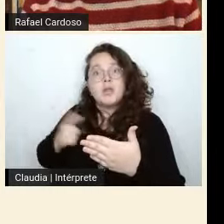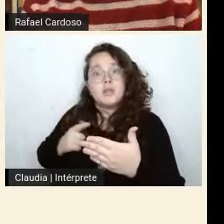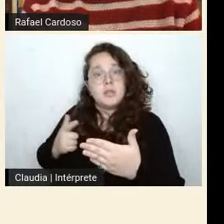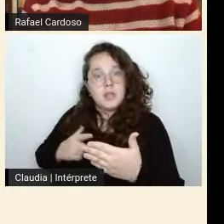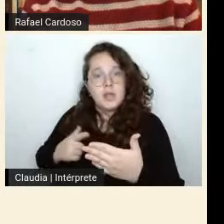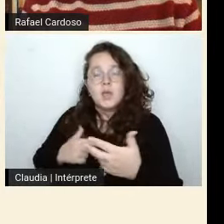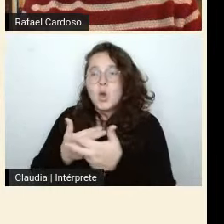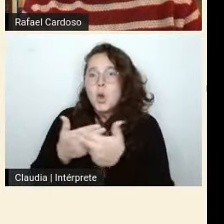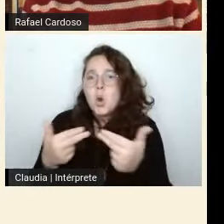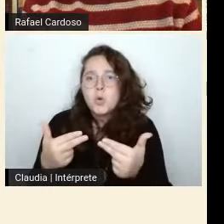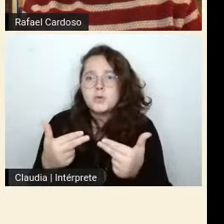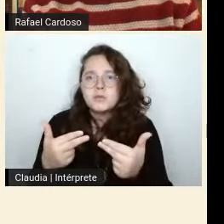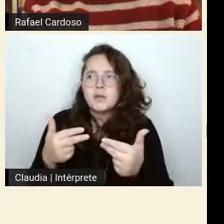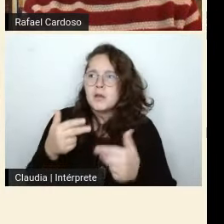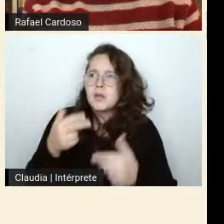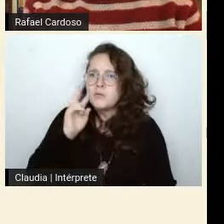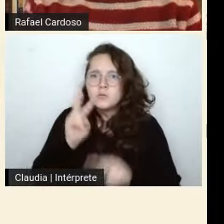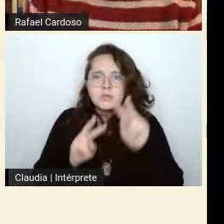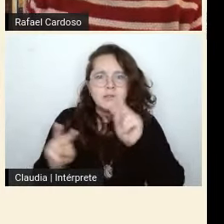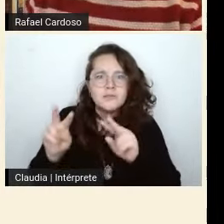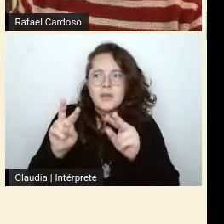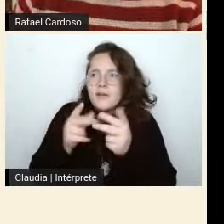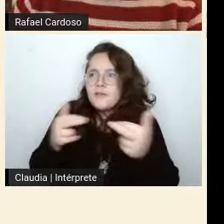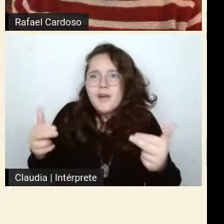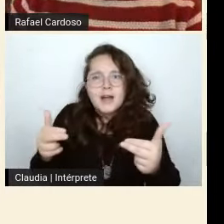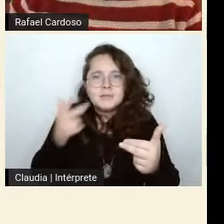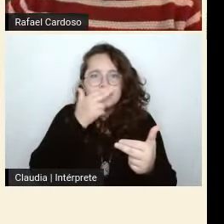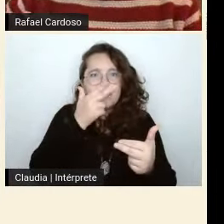mas coelhos, pacas, tatus e até cotias.